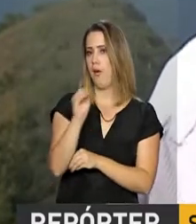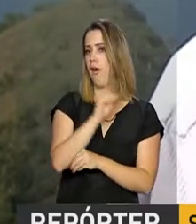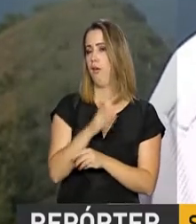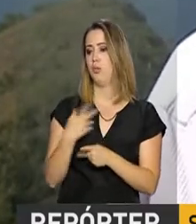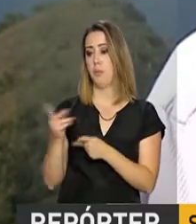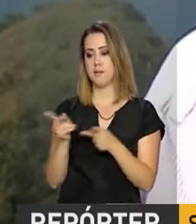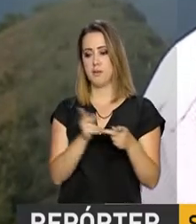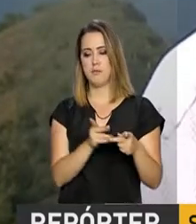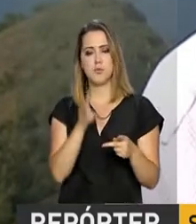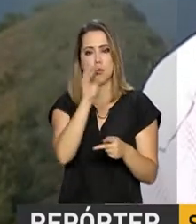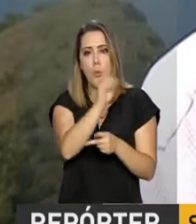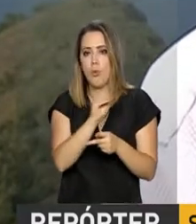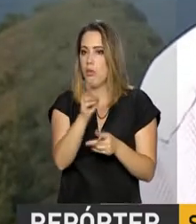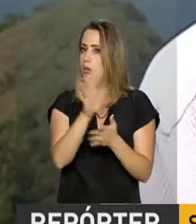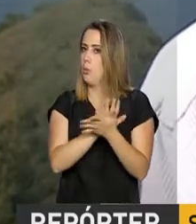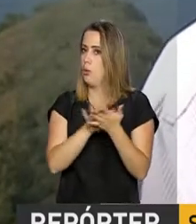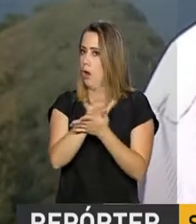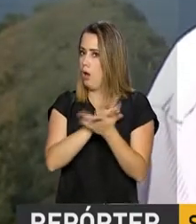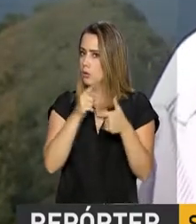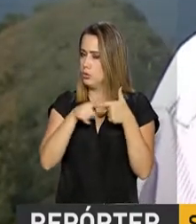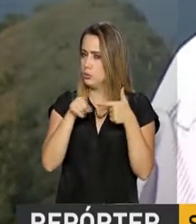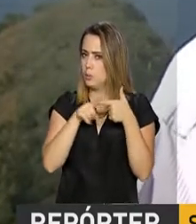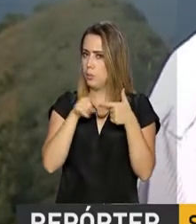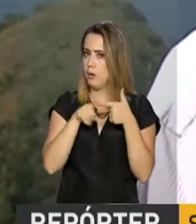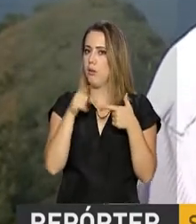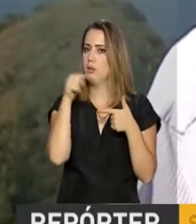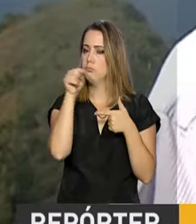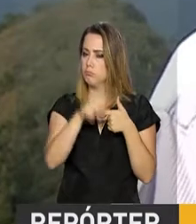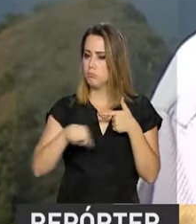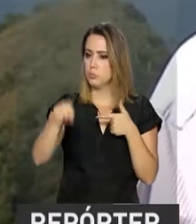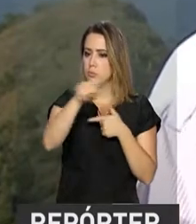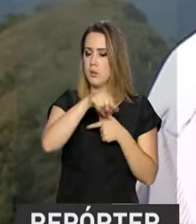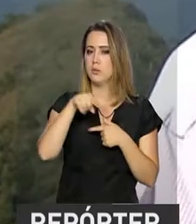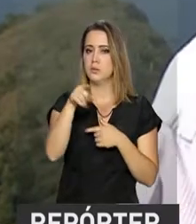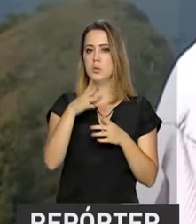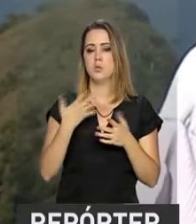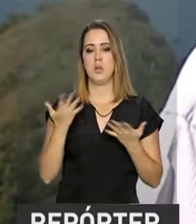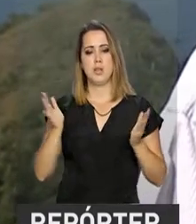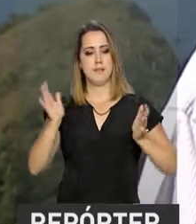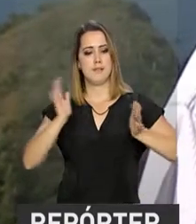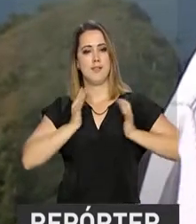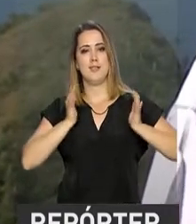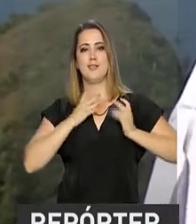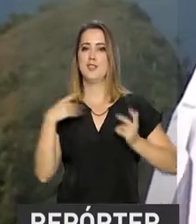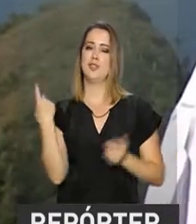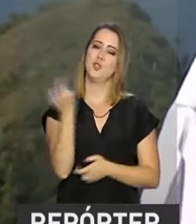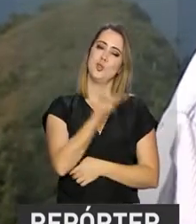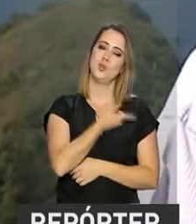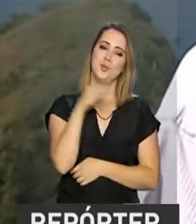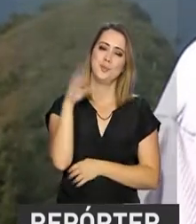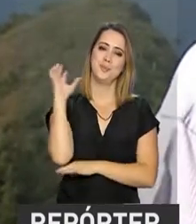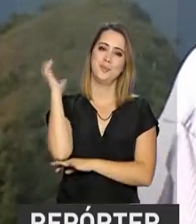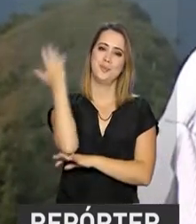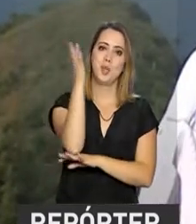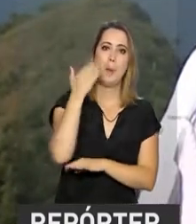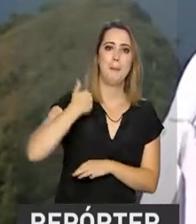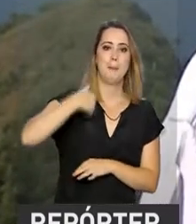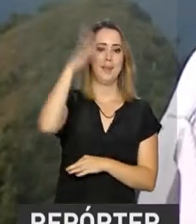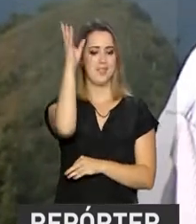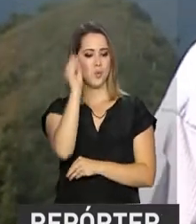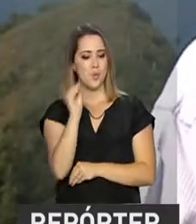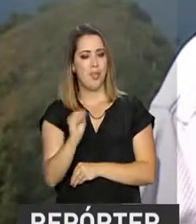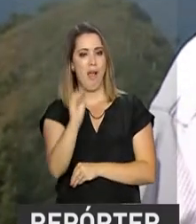visitação ela não possa de maneira nenhuma afetar essa rica biodiversidade preservada uma das mais bem